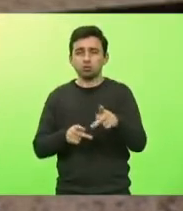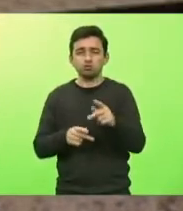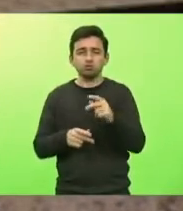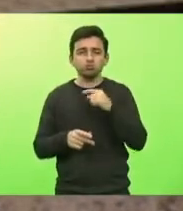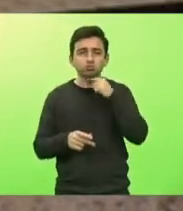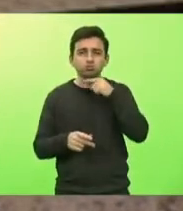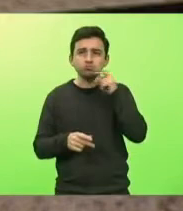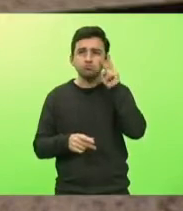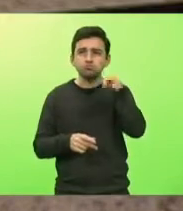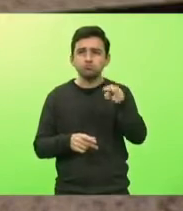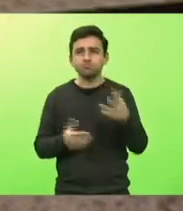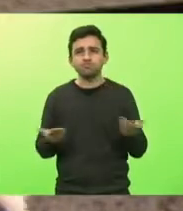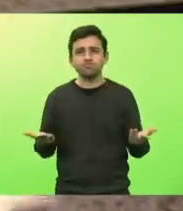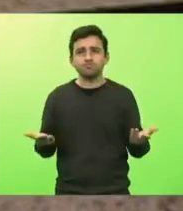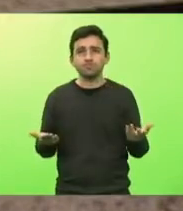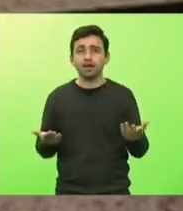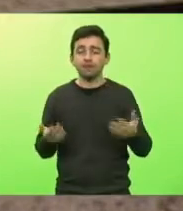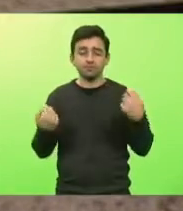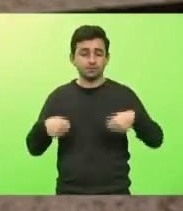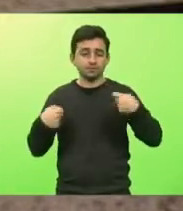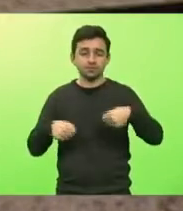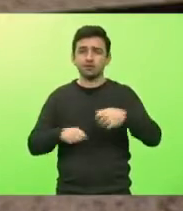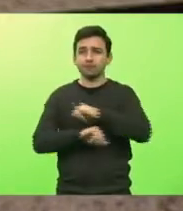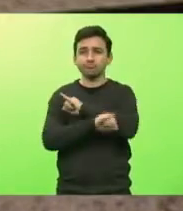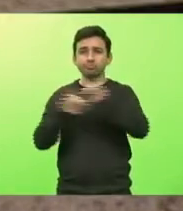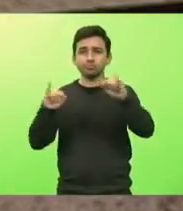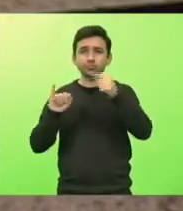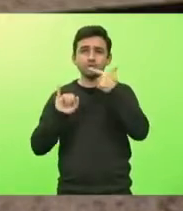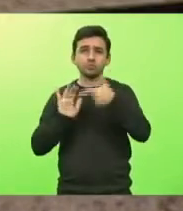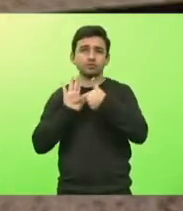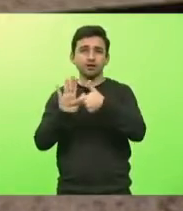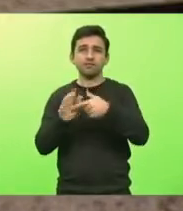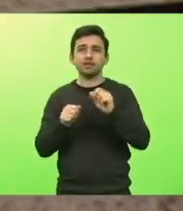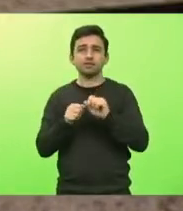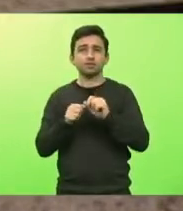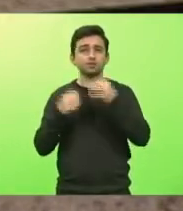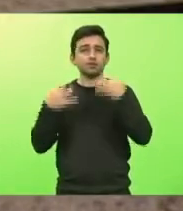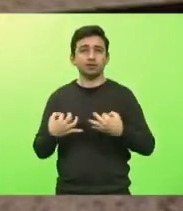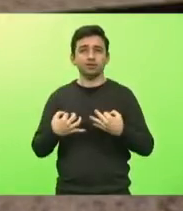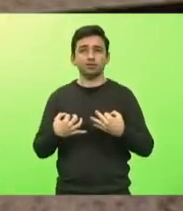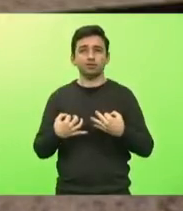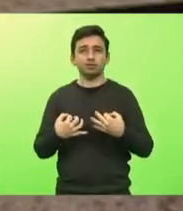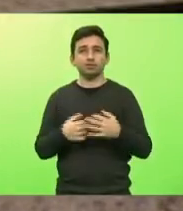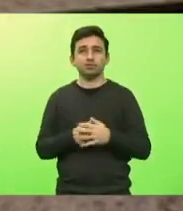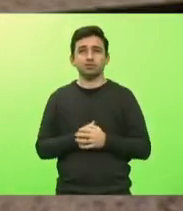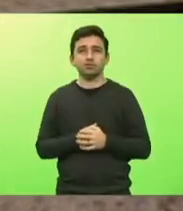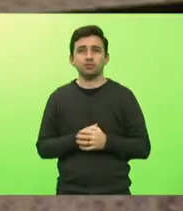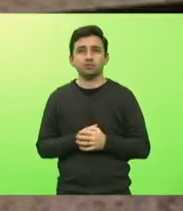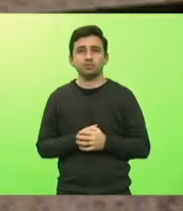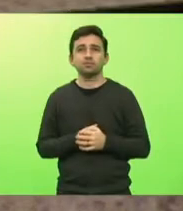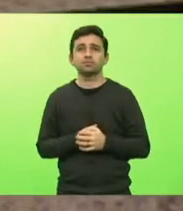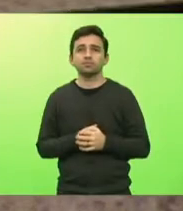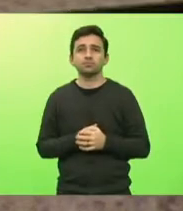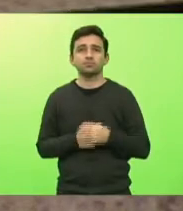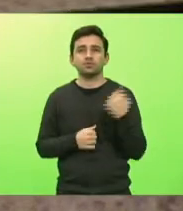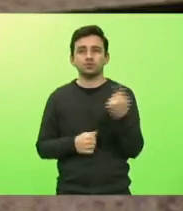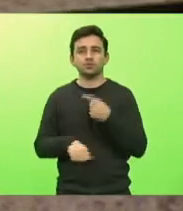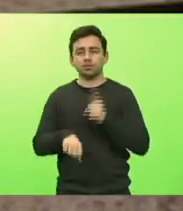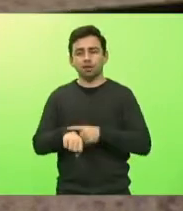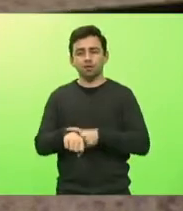aqui denunciar, para ele fazer o certo. Só para fazer o certo. E a gente tem que estar despendendo tempo